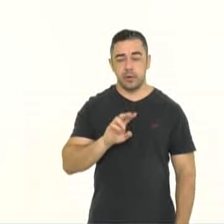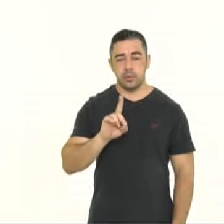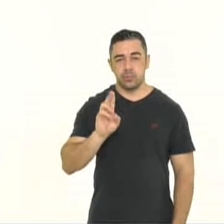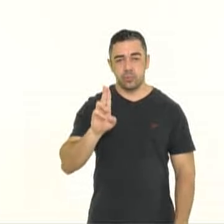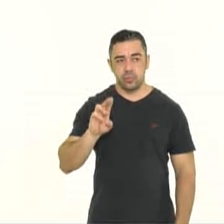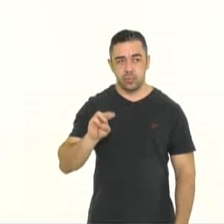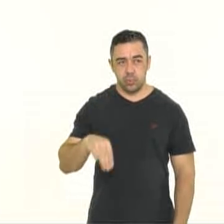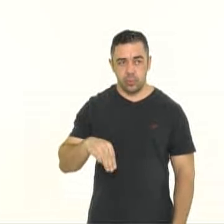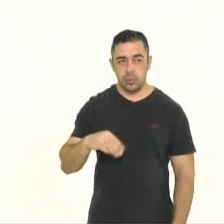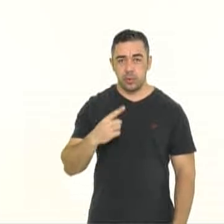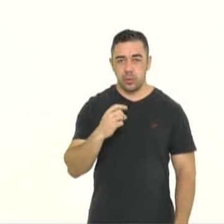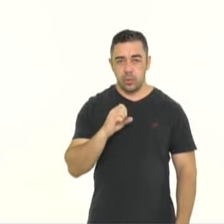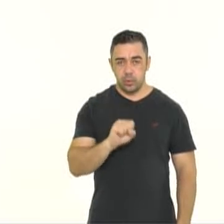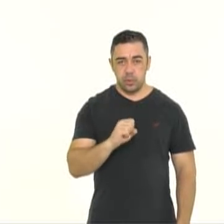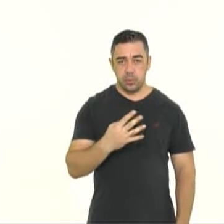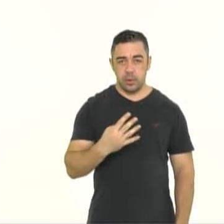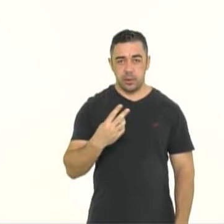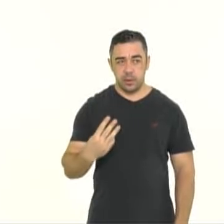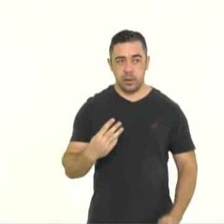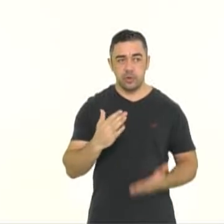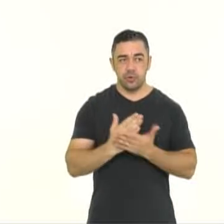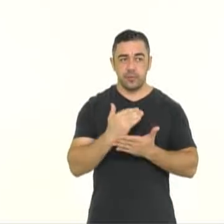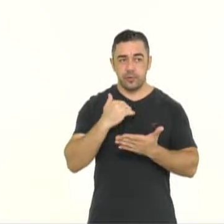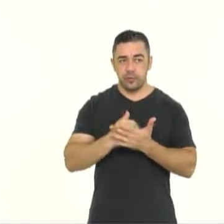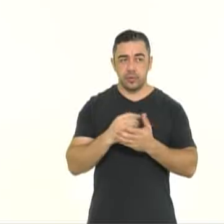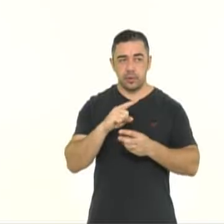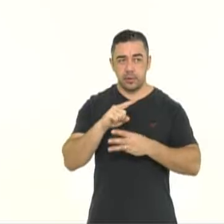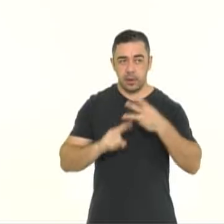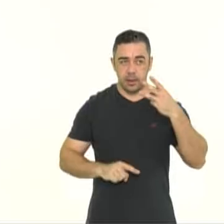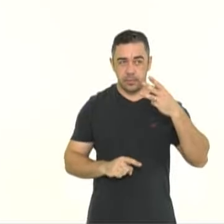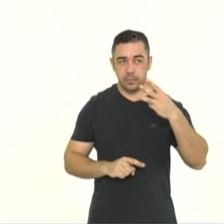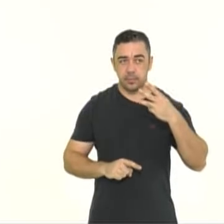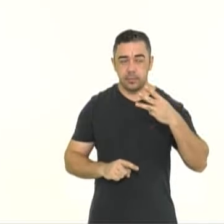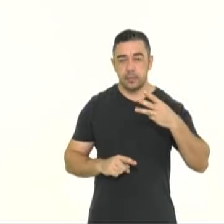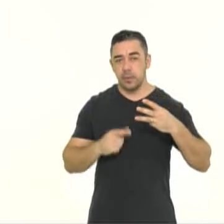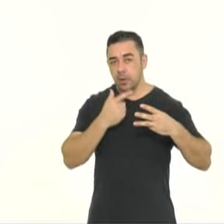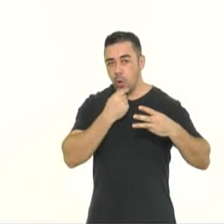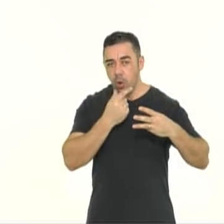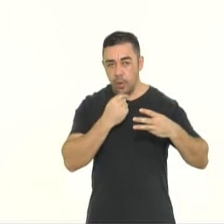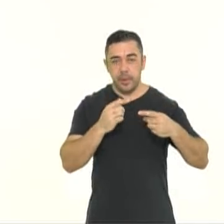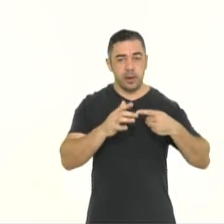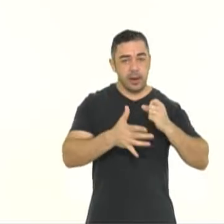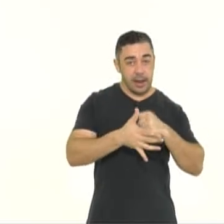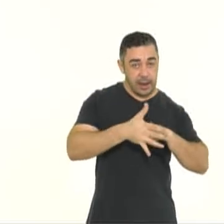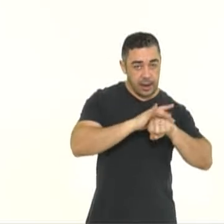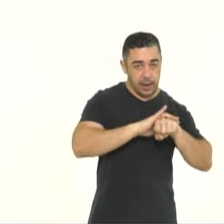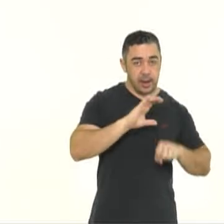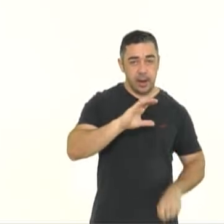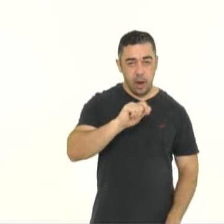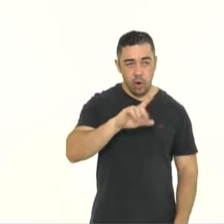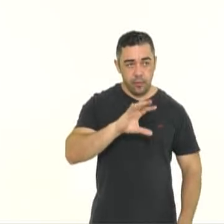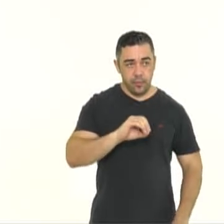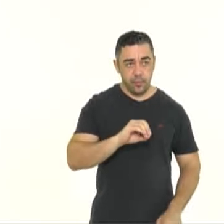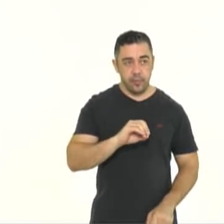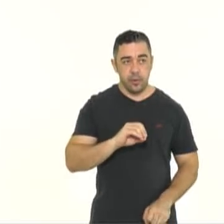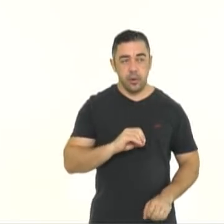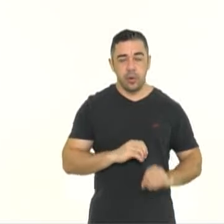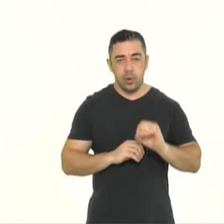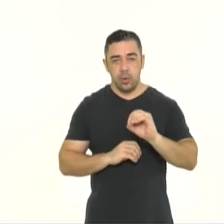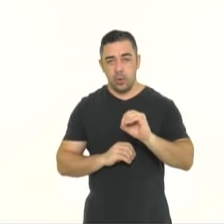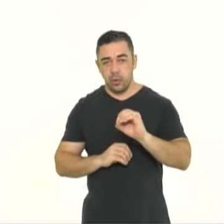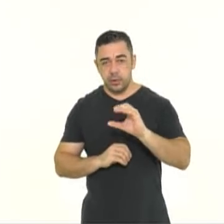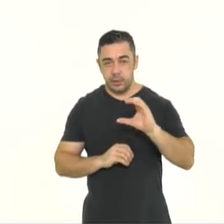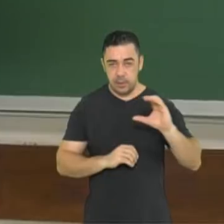que dividiu o Império Carolíngio em 3 partes. Carlos o Calvo, porque ele era careca, ficou com a parte